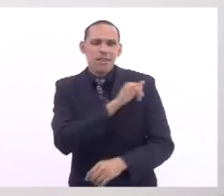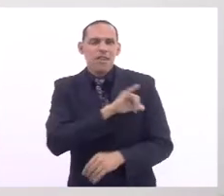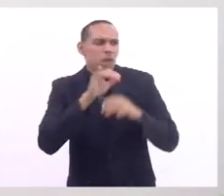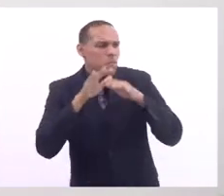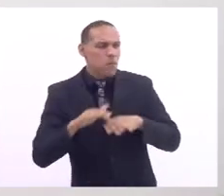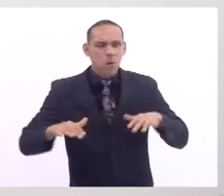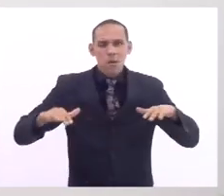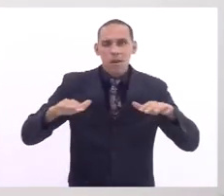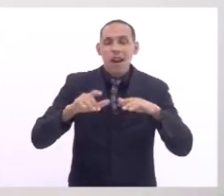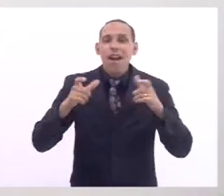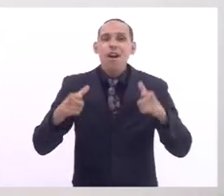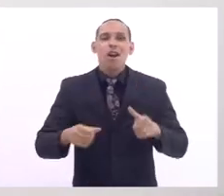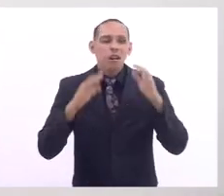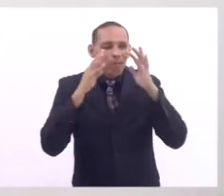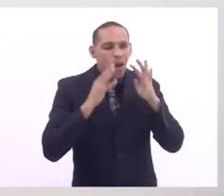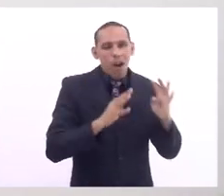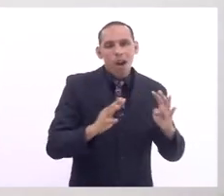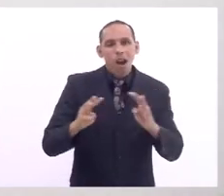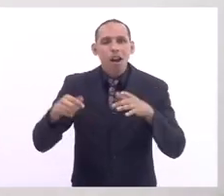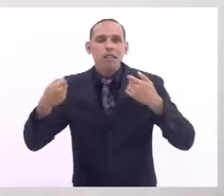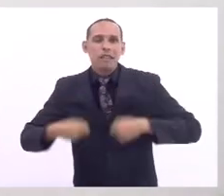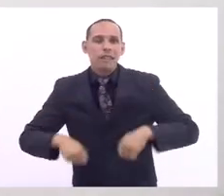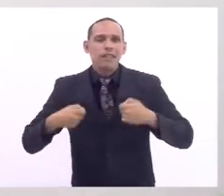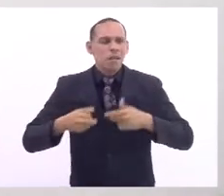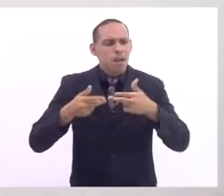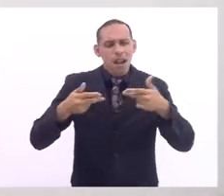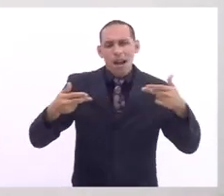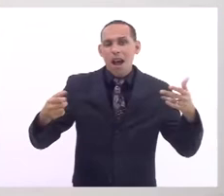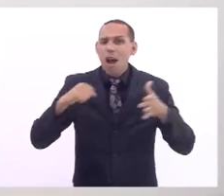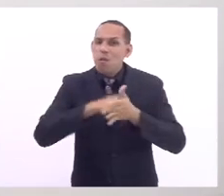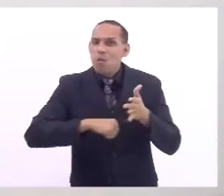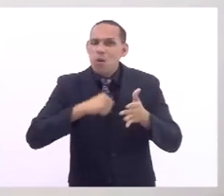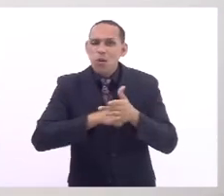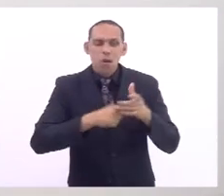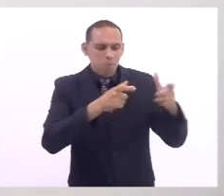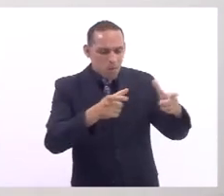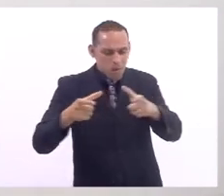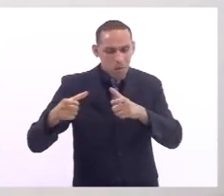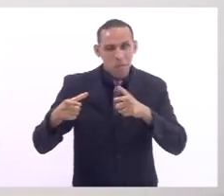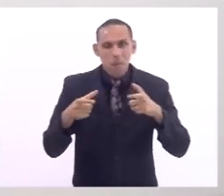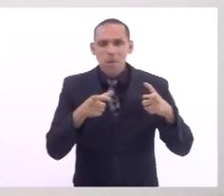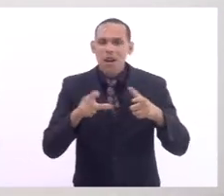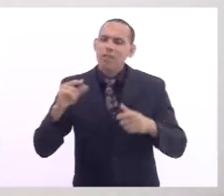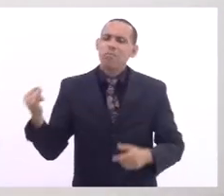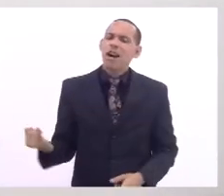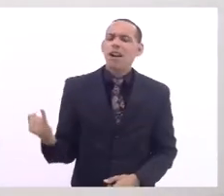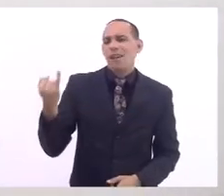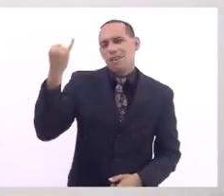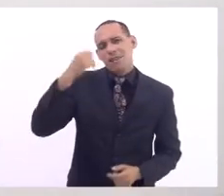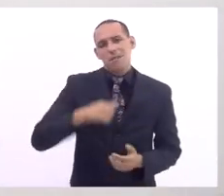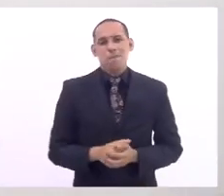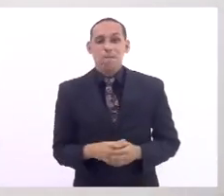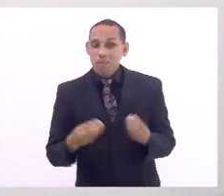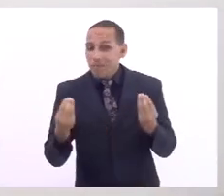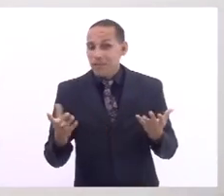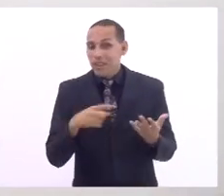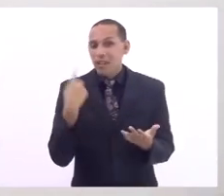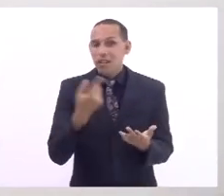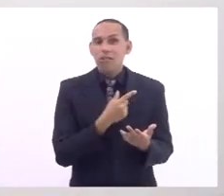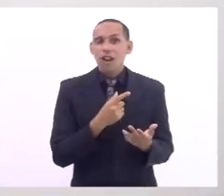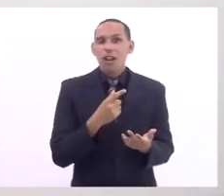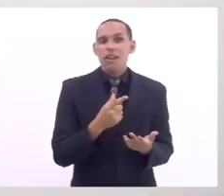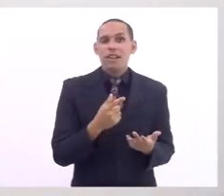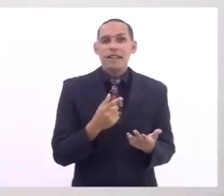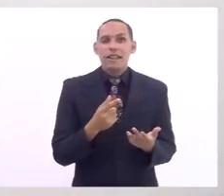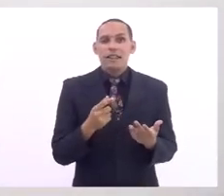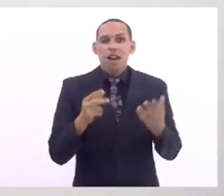esse lugar que dá uma visibilidade Para as demandas para as lutas nos diferentes territórios e isso é fundamental né para que a gente Saia